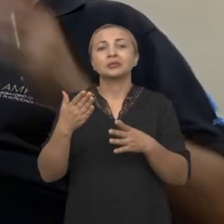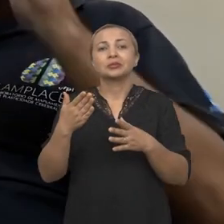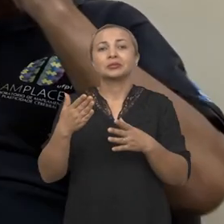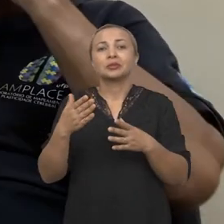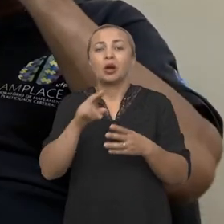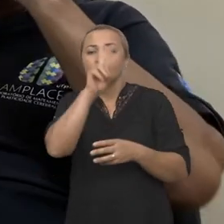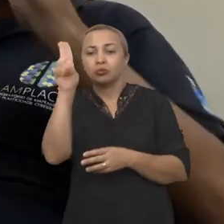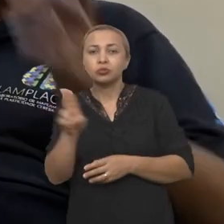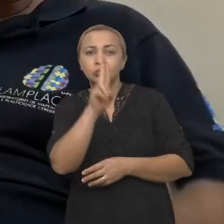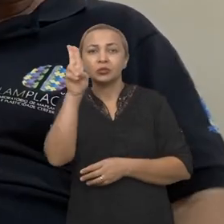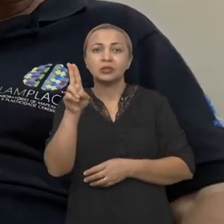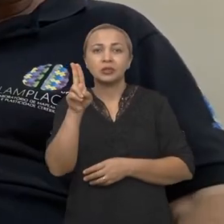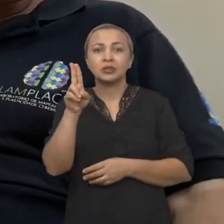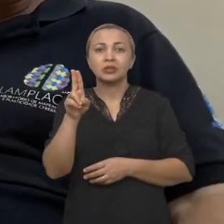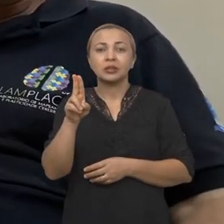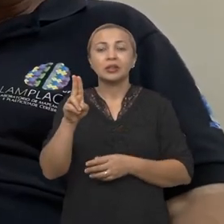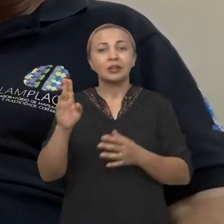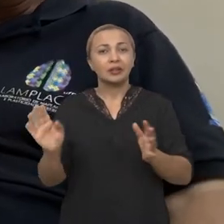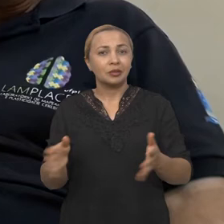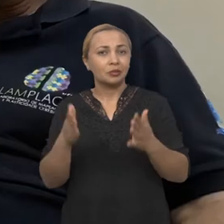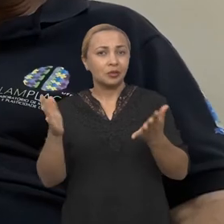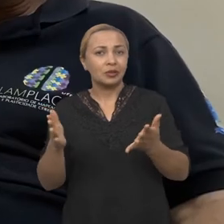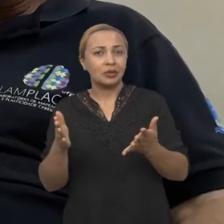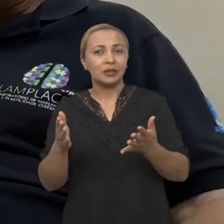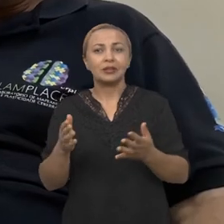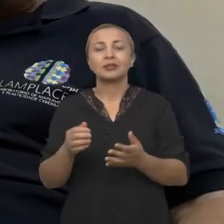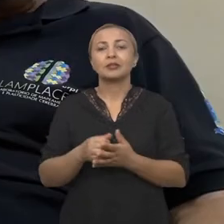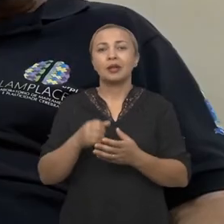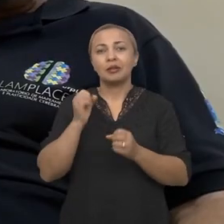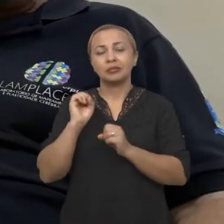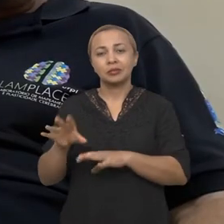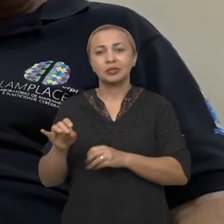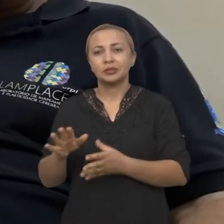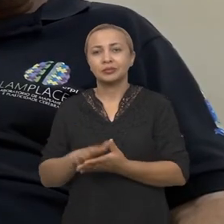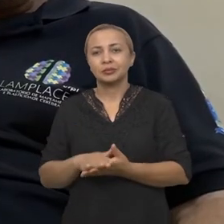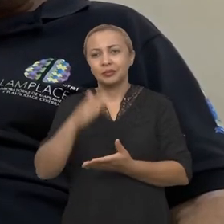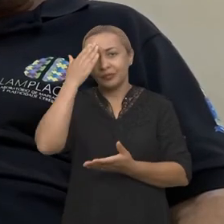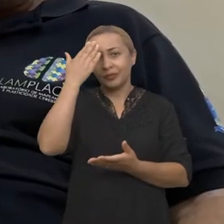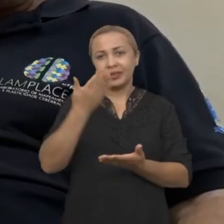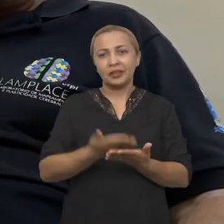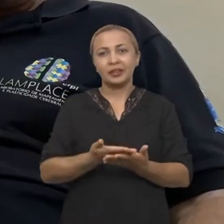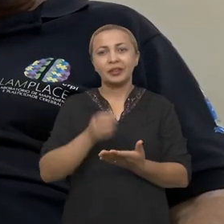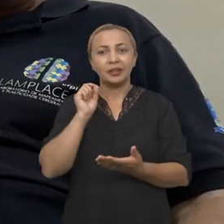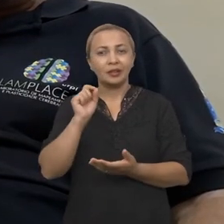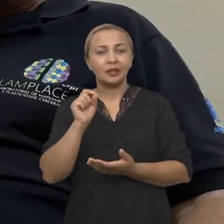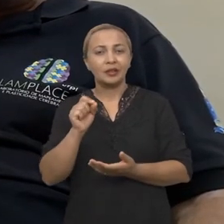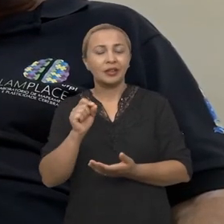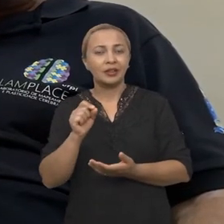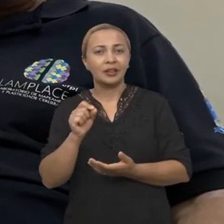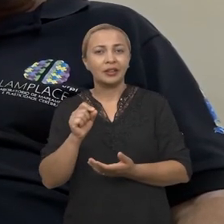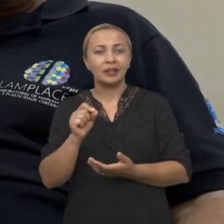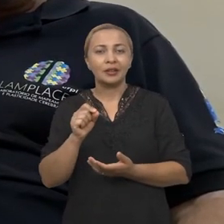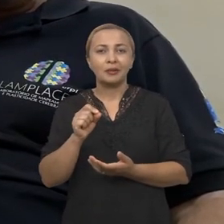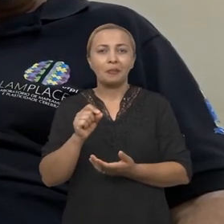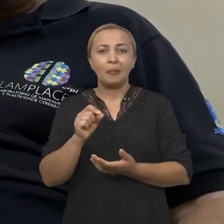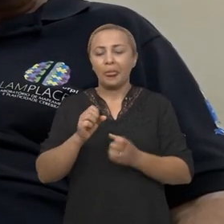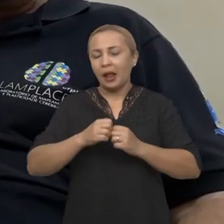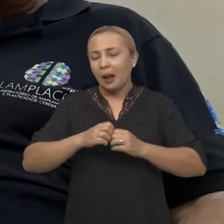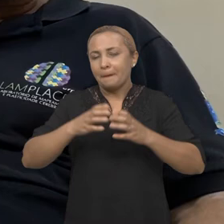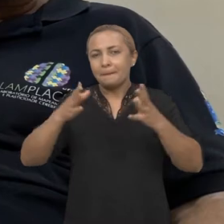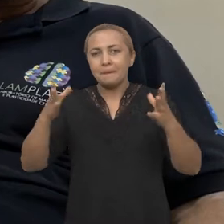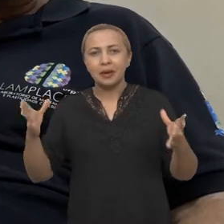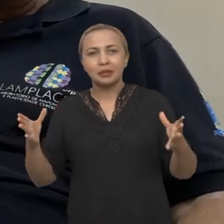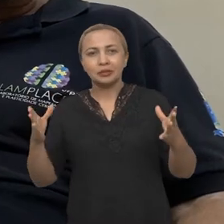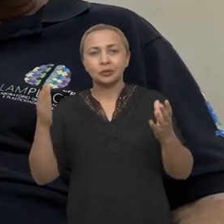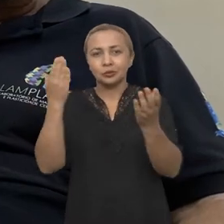utilização da bioterapia na educação. Então eu acredito que a tendência é a